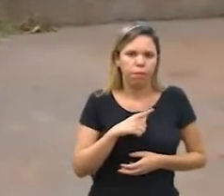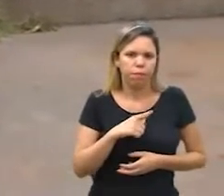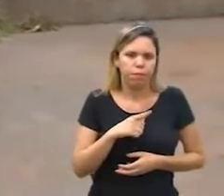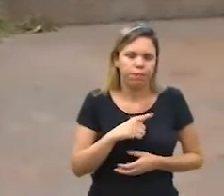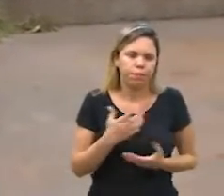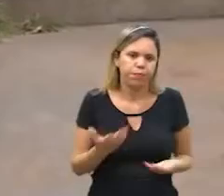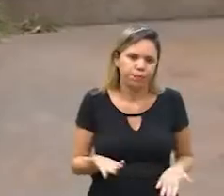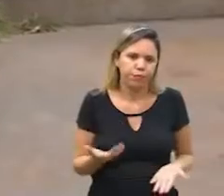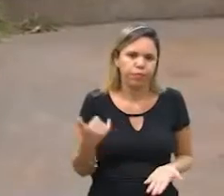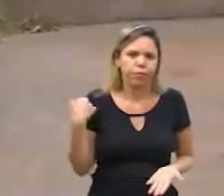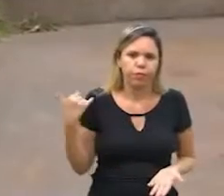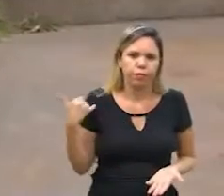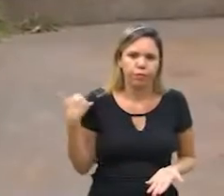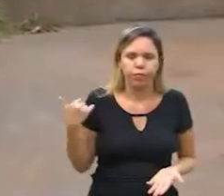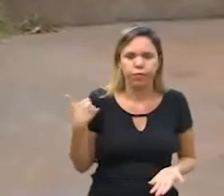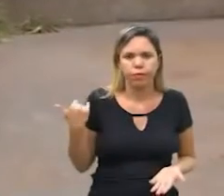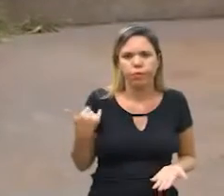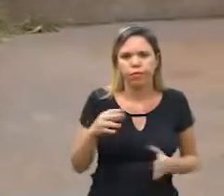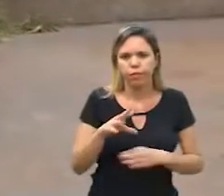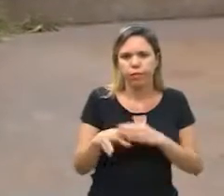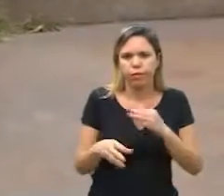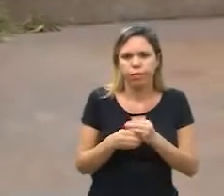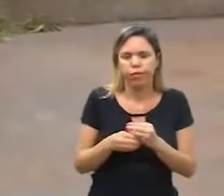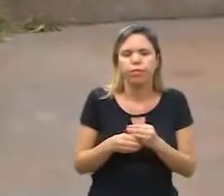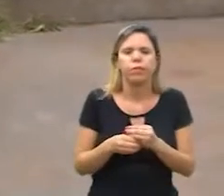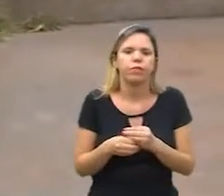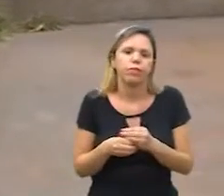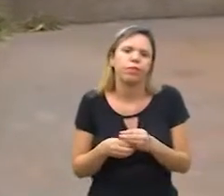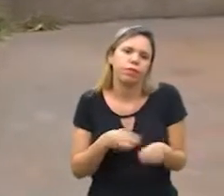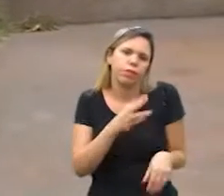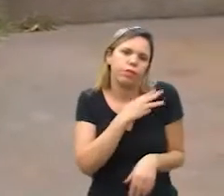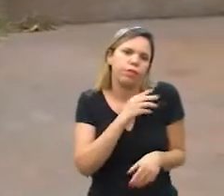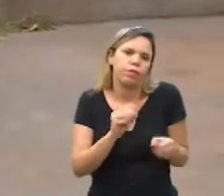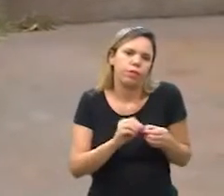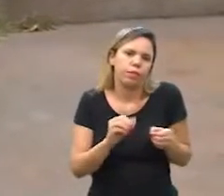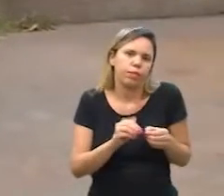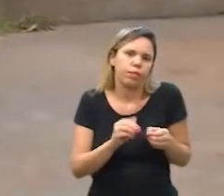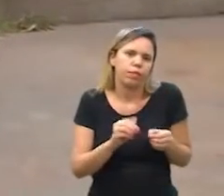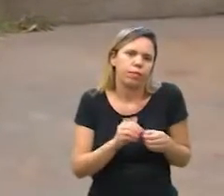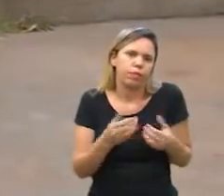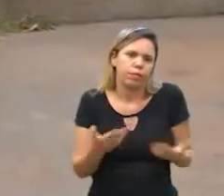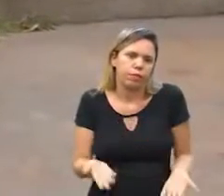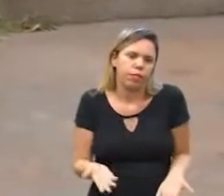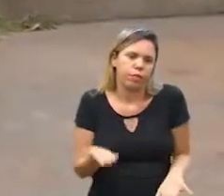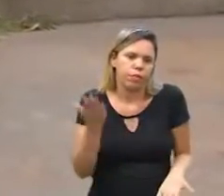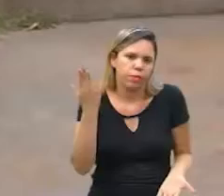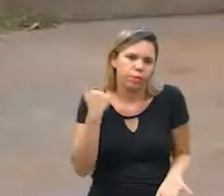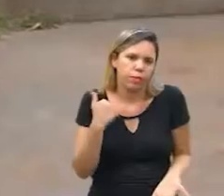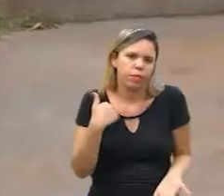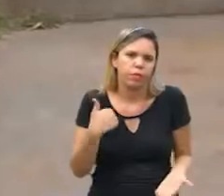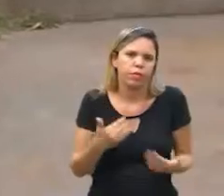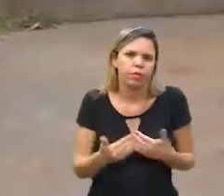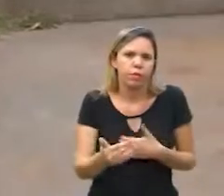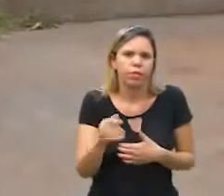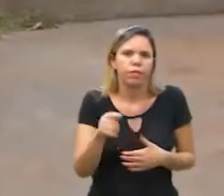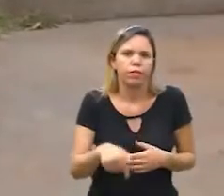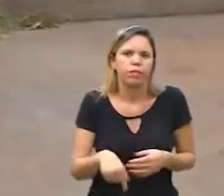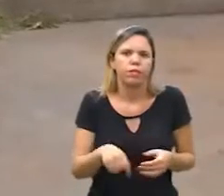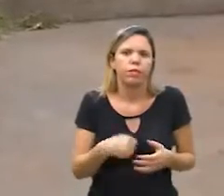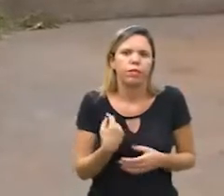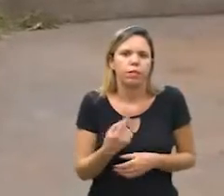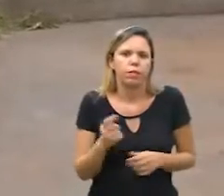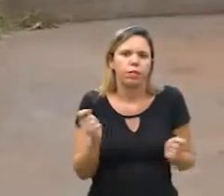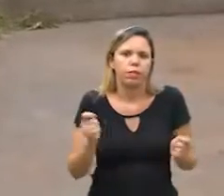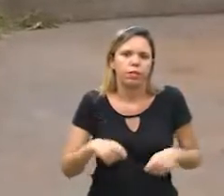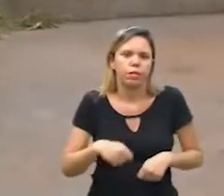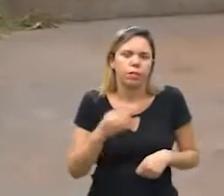eles têm aí a idade, né, estão concluindo o ensino médio, a fazer esse exame. A gente sabe que a partir desse